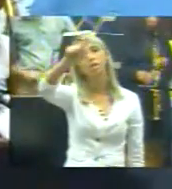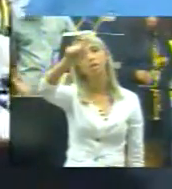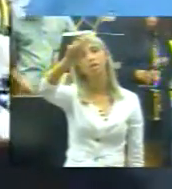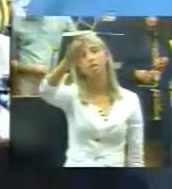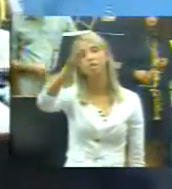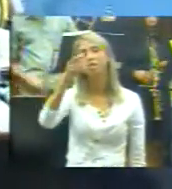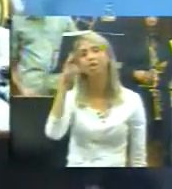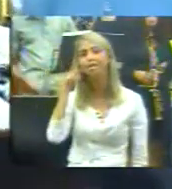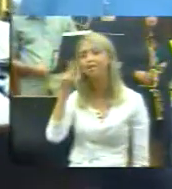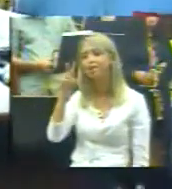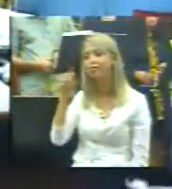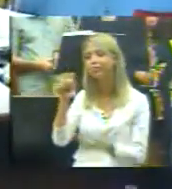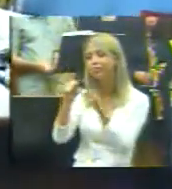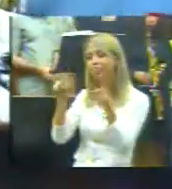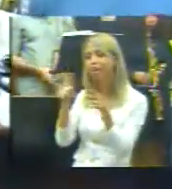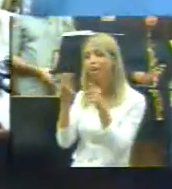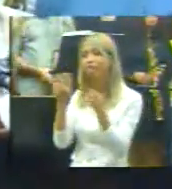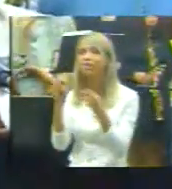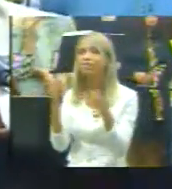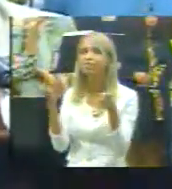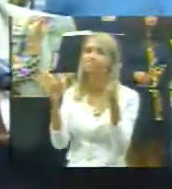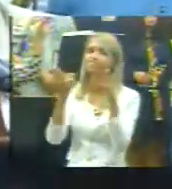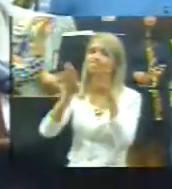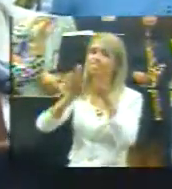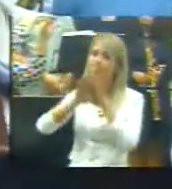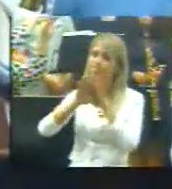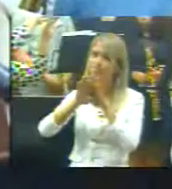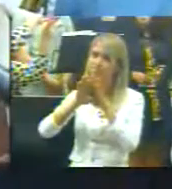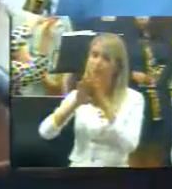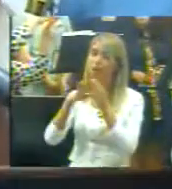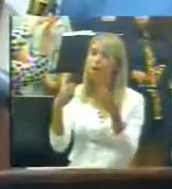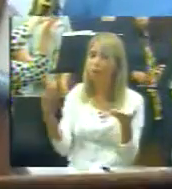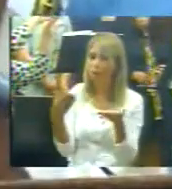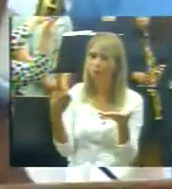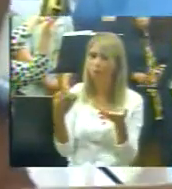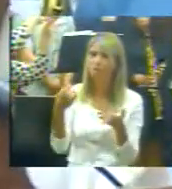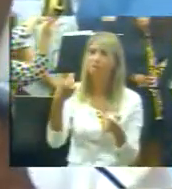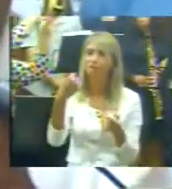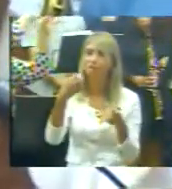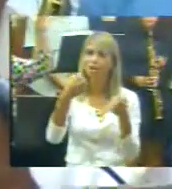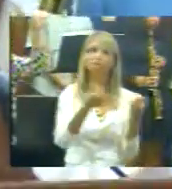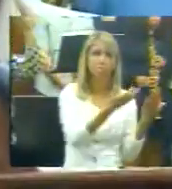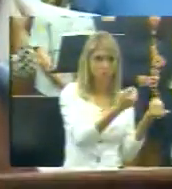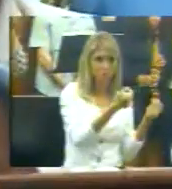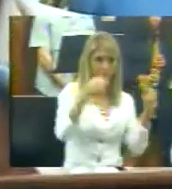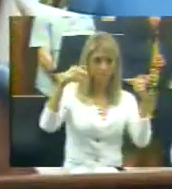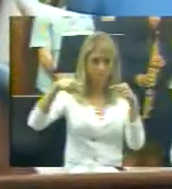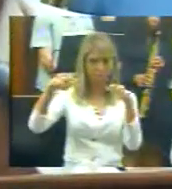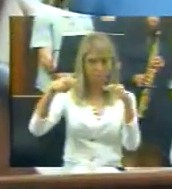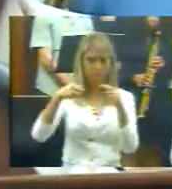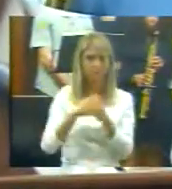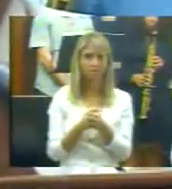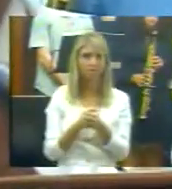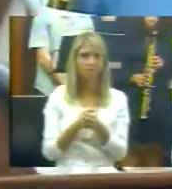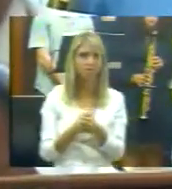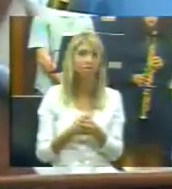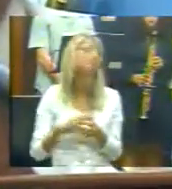tomando posse. Eu gostaria que a Maiara, a garra que a Maiara estava tendo